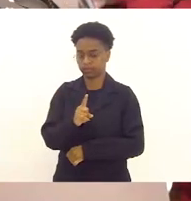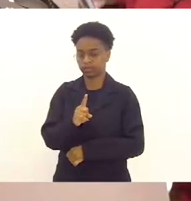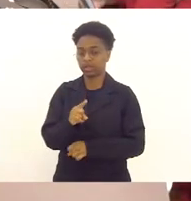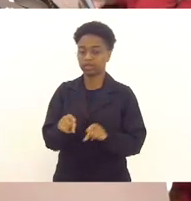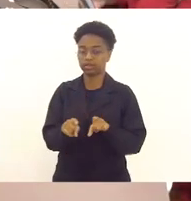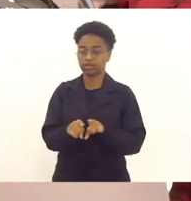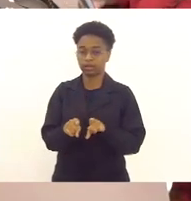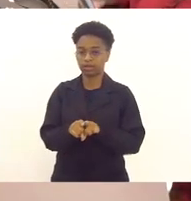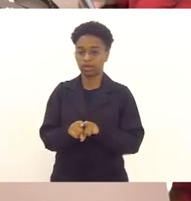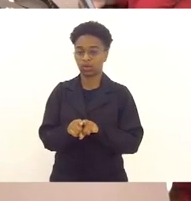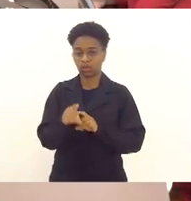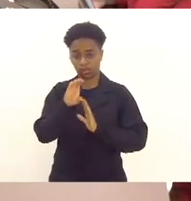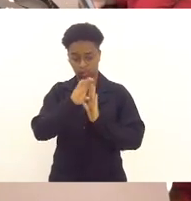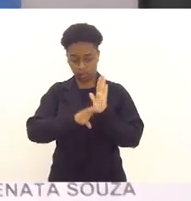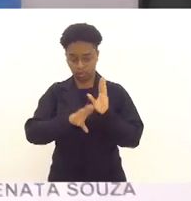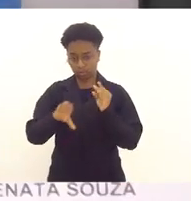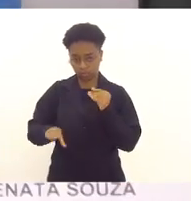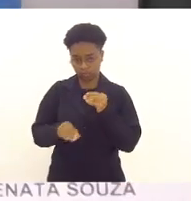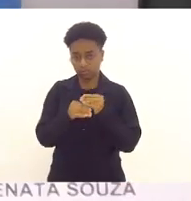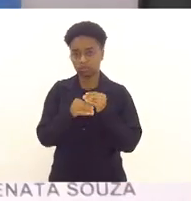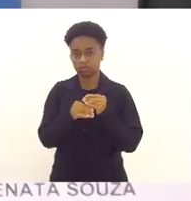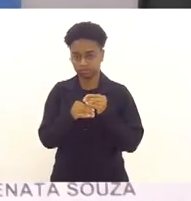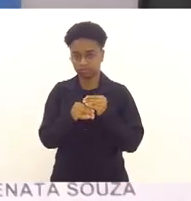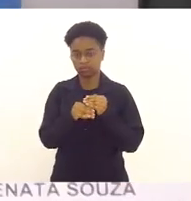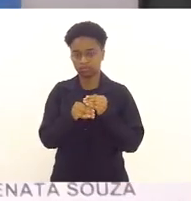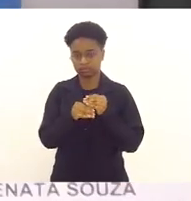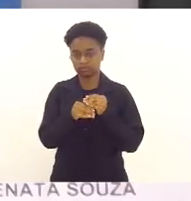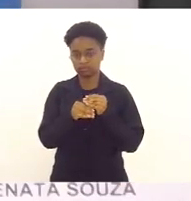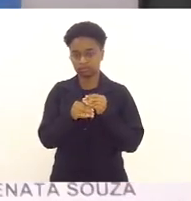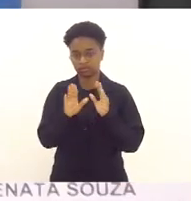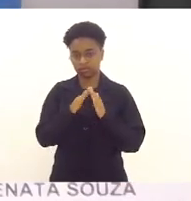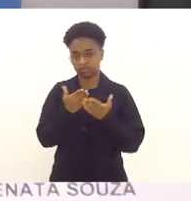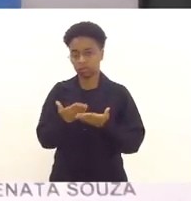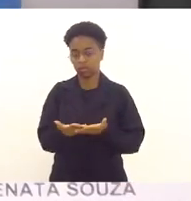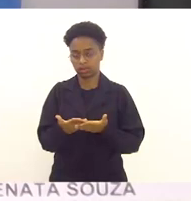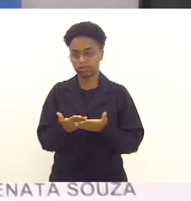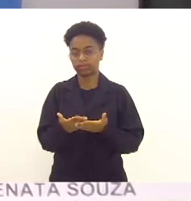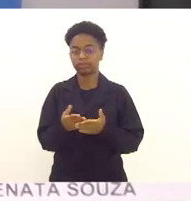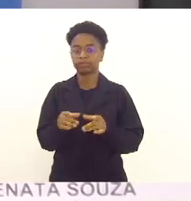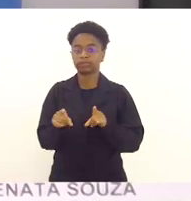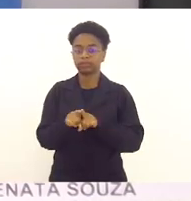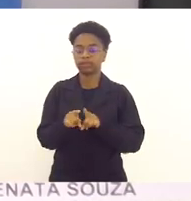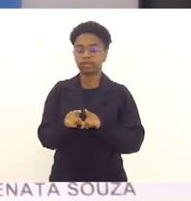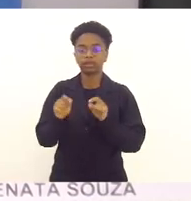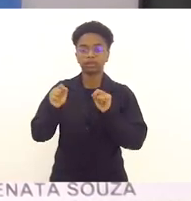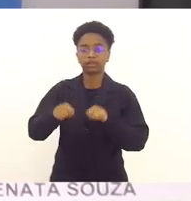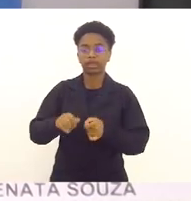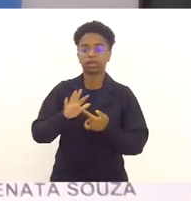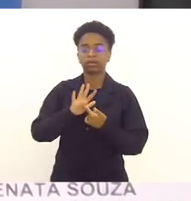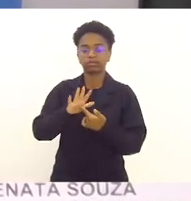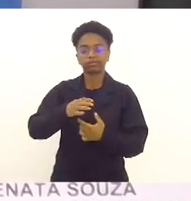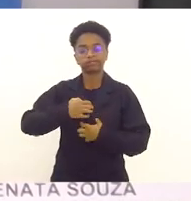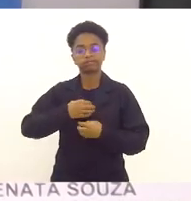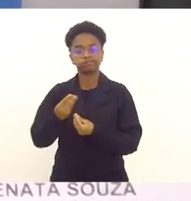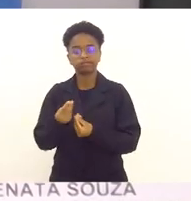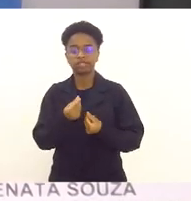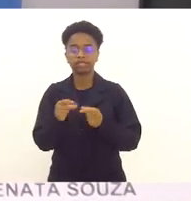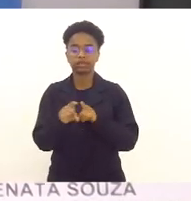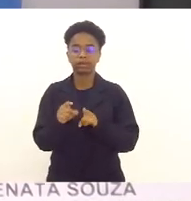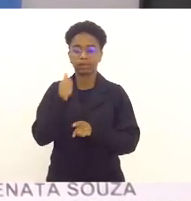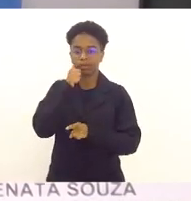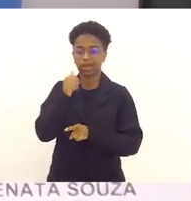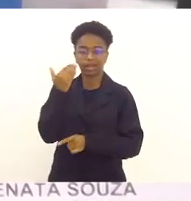da do currículo escolar também para esse tema para que possa sensibilizar entender que as mulheres não são